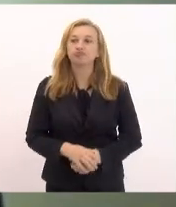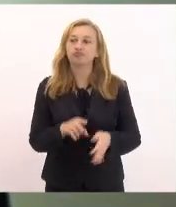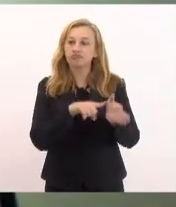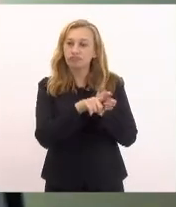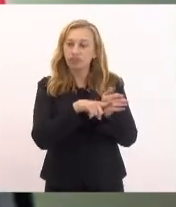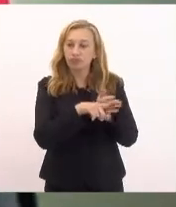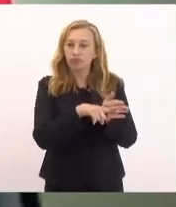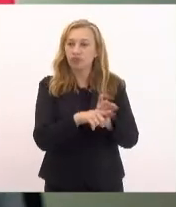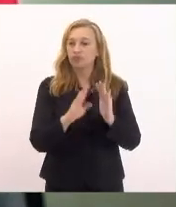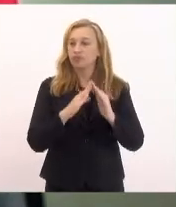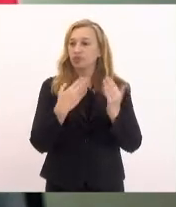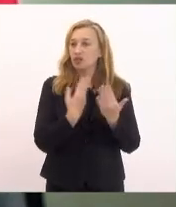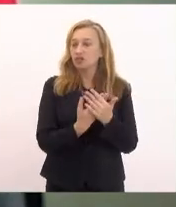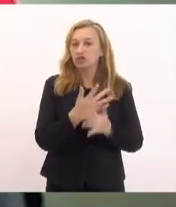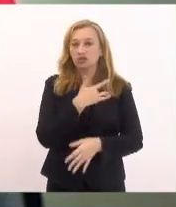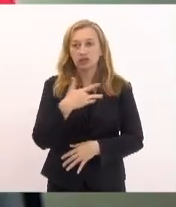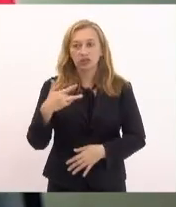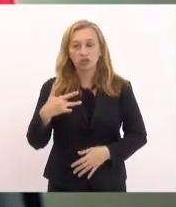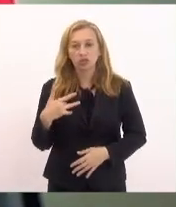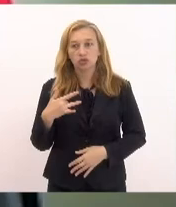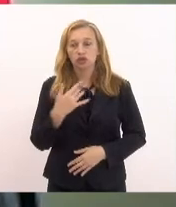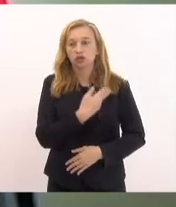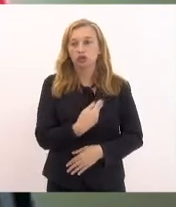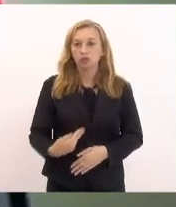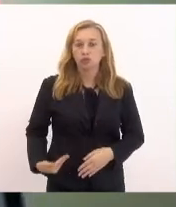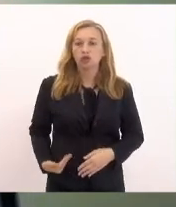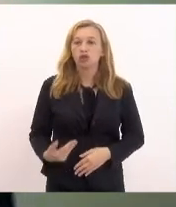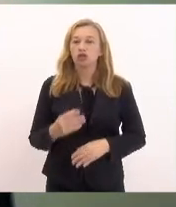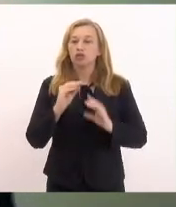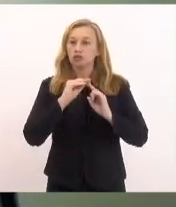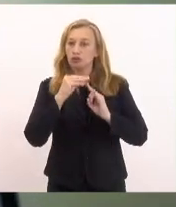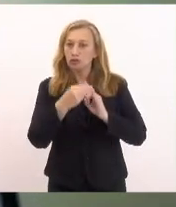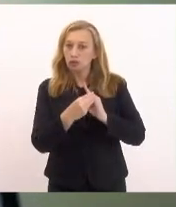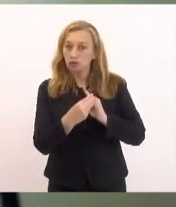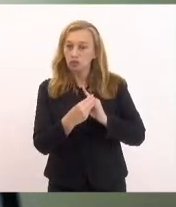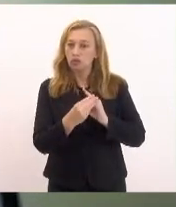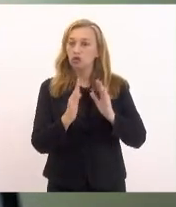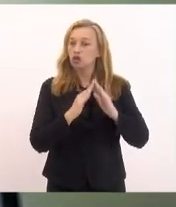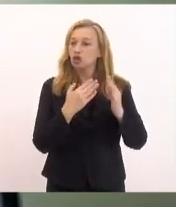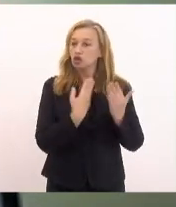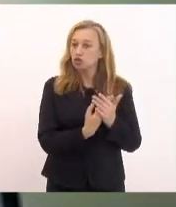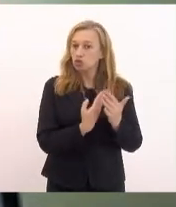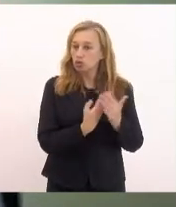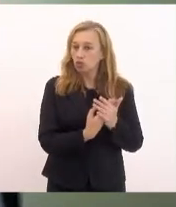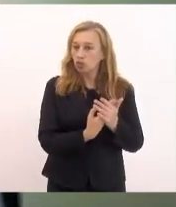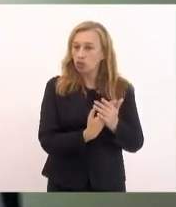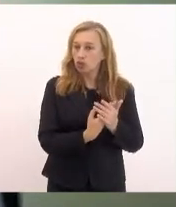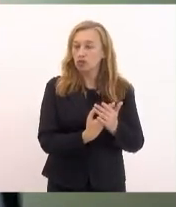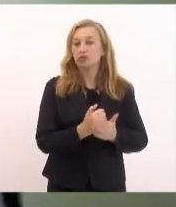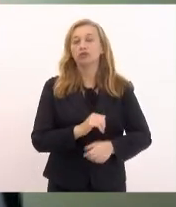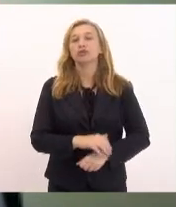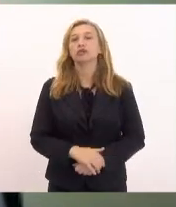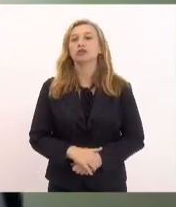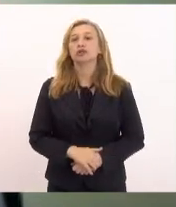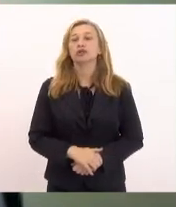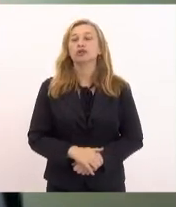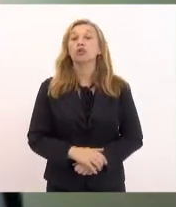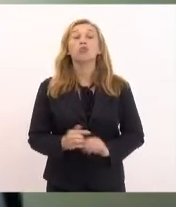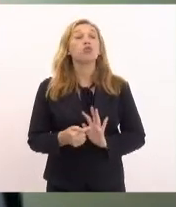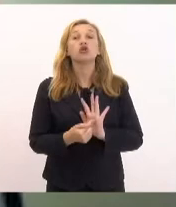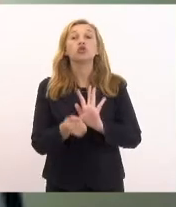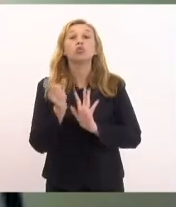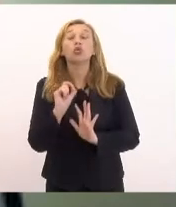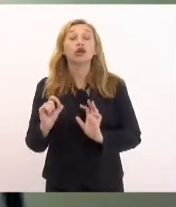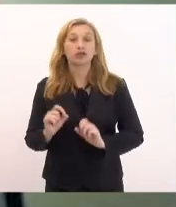pesquisadores da Escola de Saúde Pública da Fiocruz, Escola de Saúde Pública Sérgio Aroca, nos mostram,